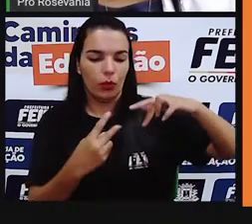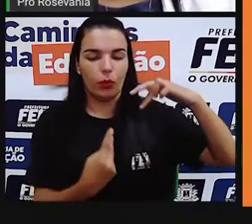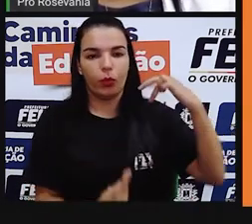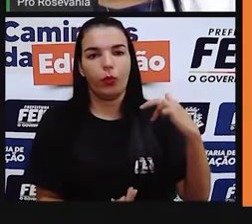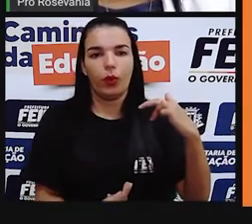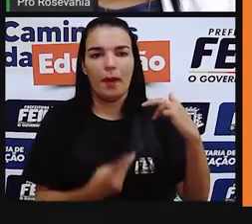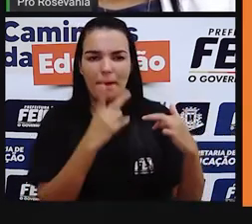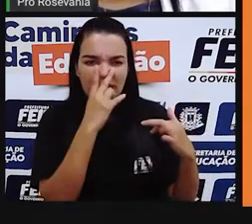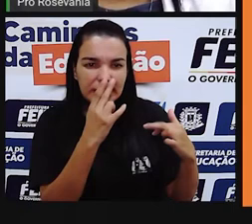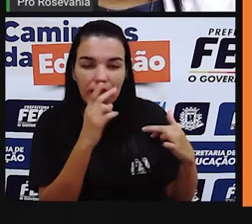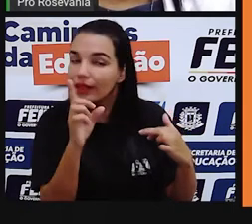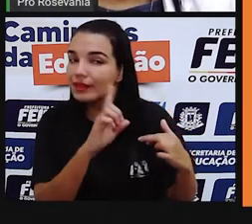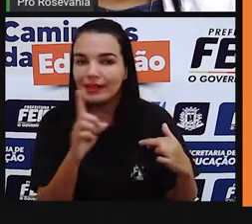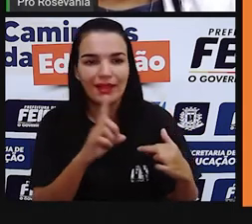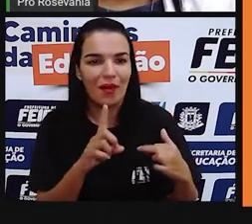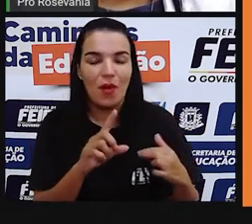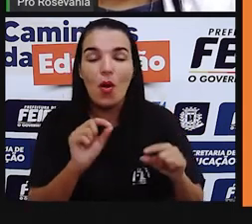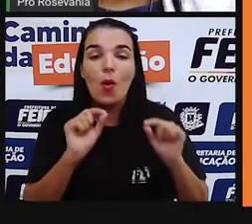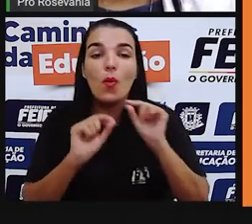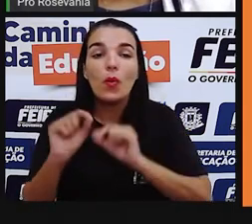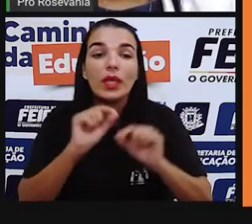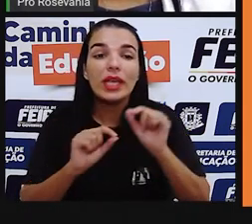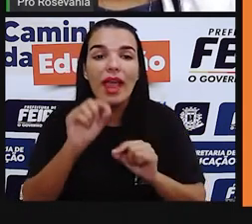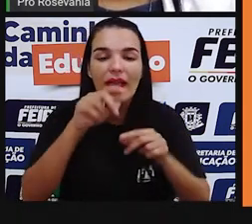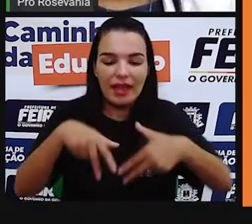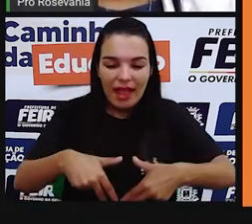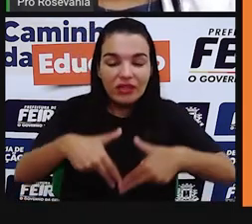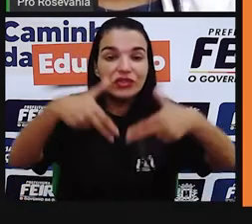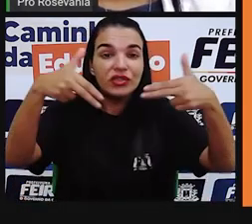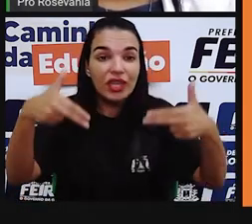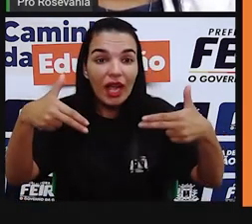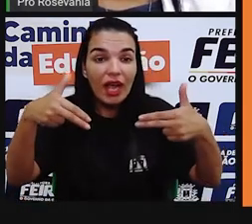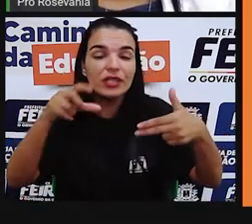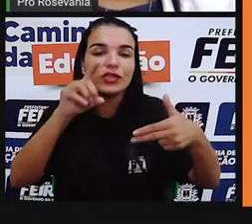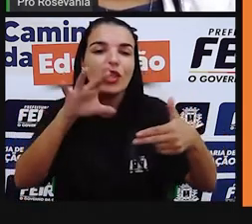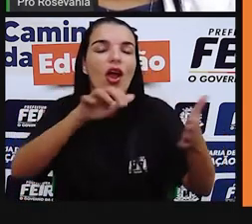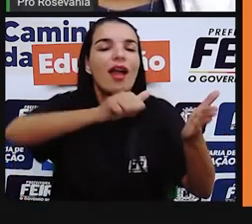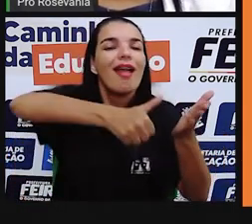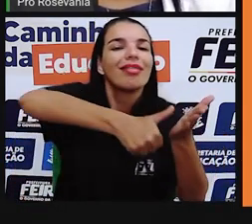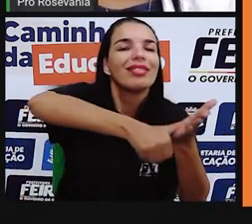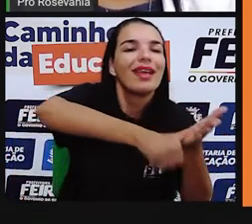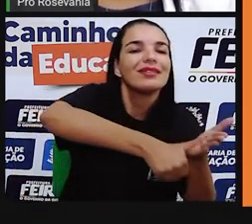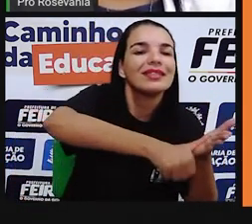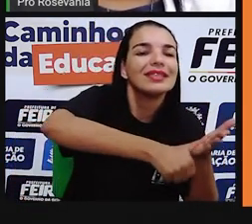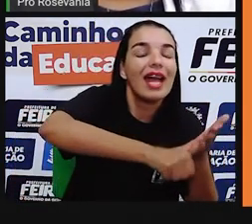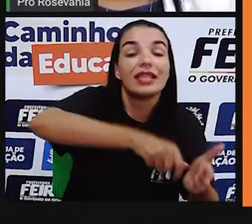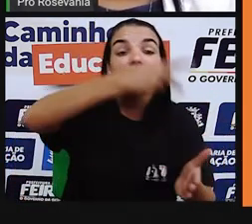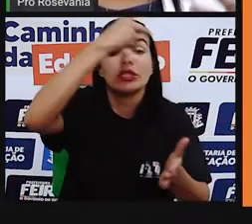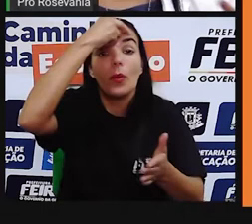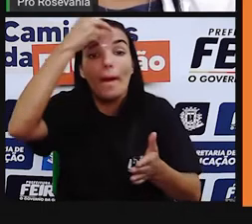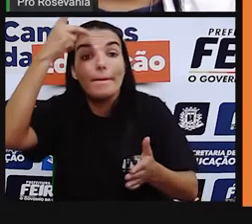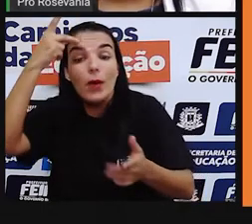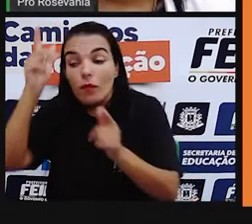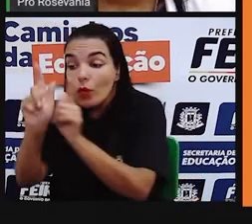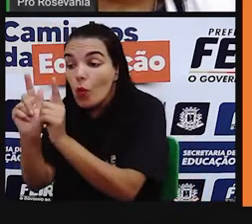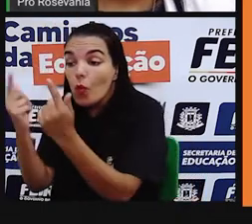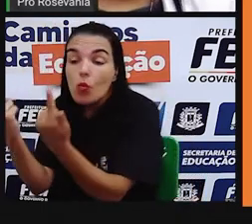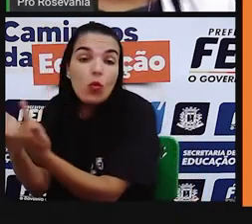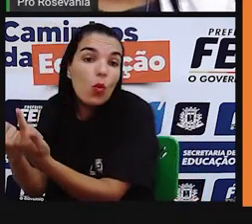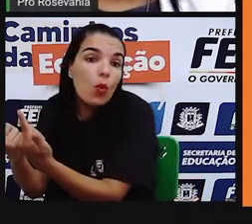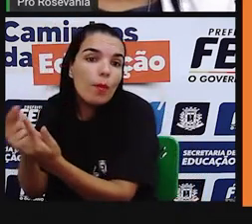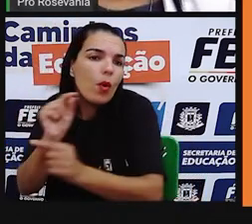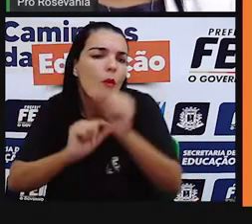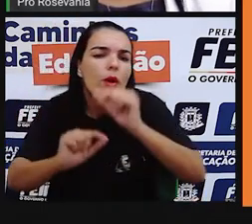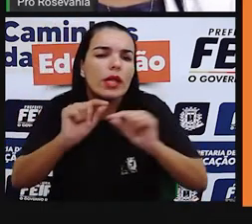ali é a identidade daquele povo, né? Qual é a língua que eles falam, a mesma, a religião, professam